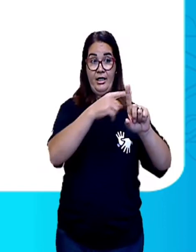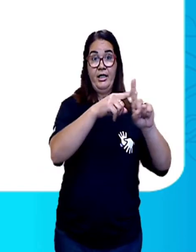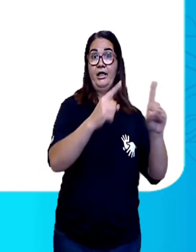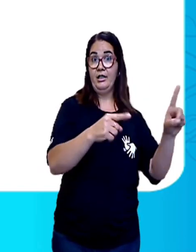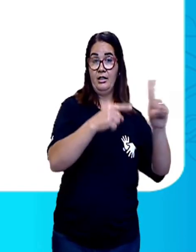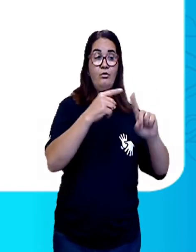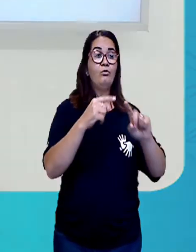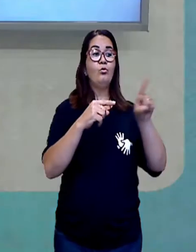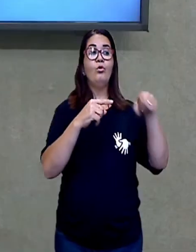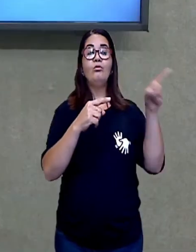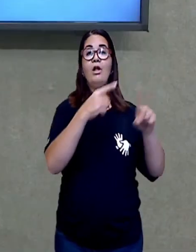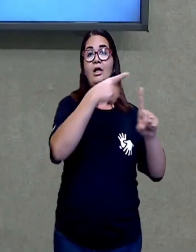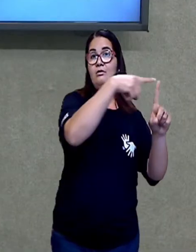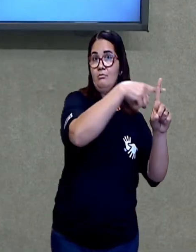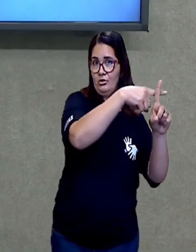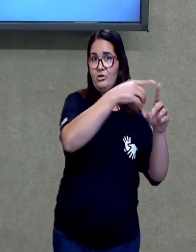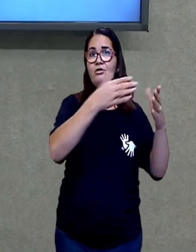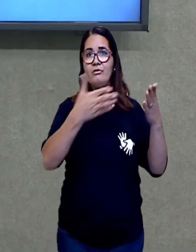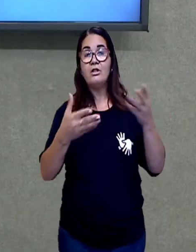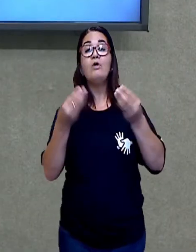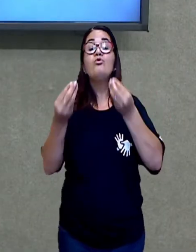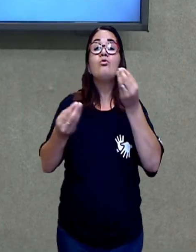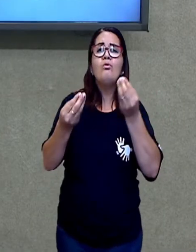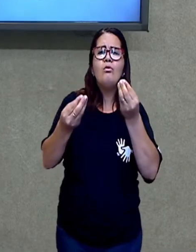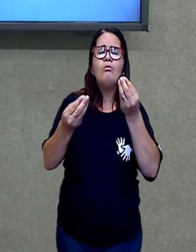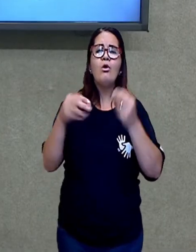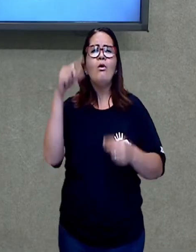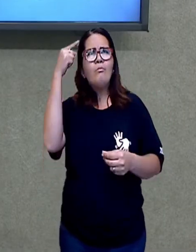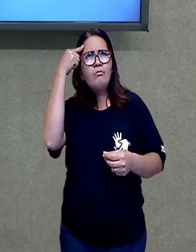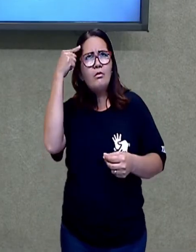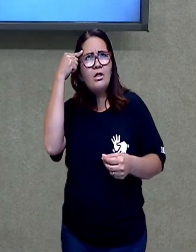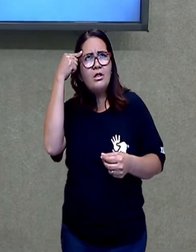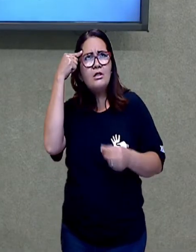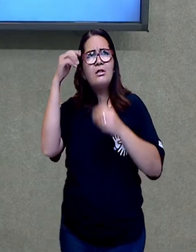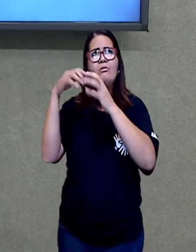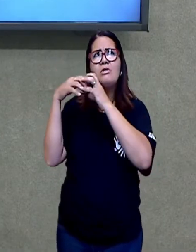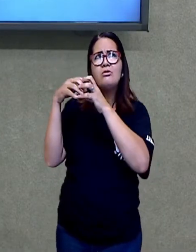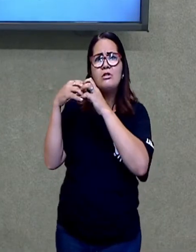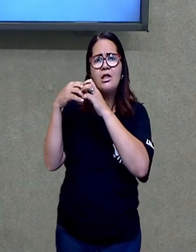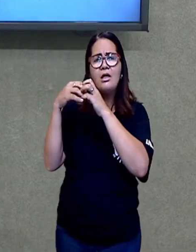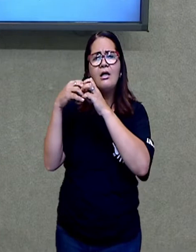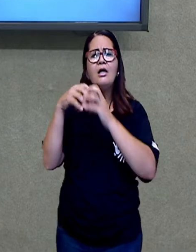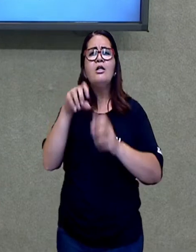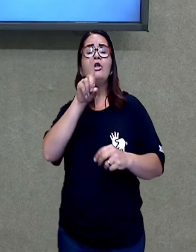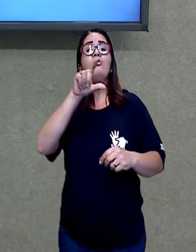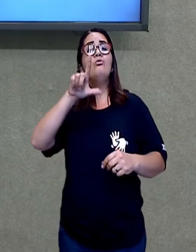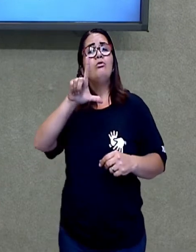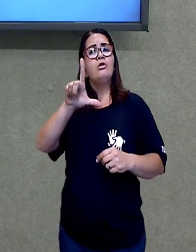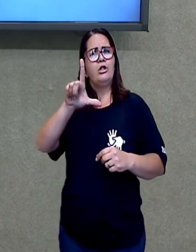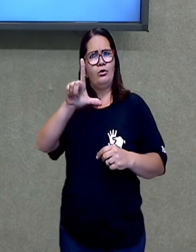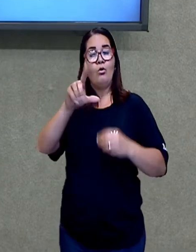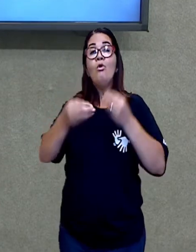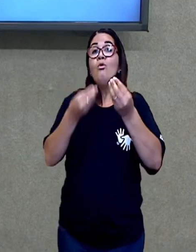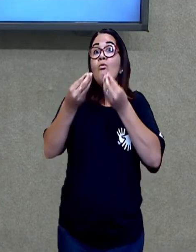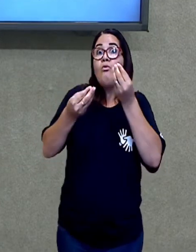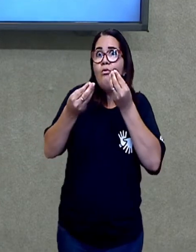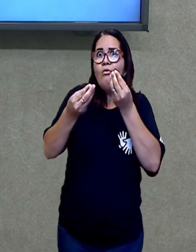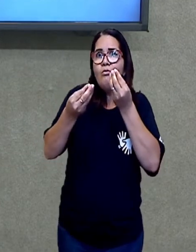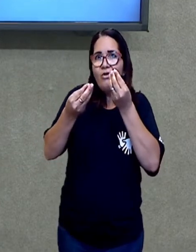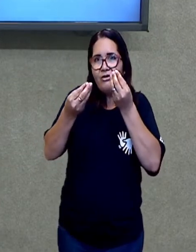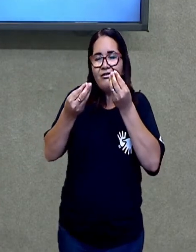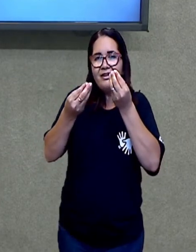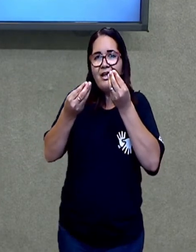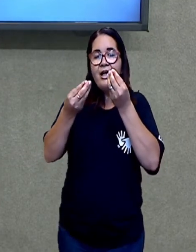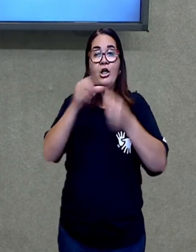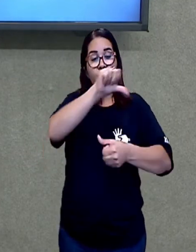se eu tenho uma unidade de capacidade, 1 litro, uma quantidade, e eu vou fazer essa conversão, olha só como nós fazemos.